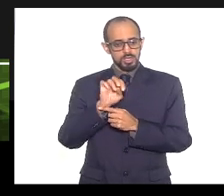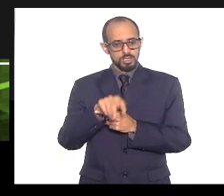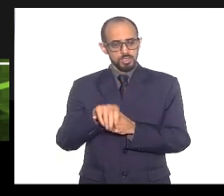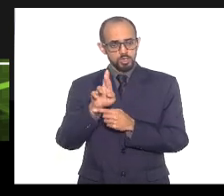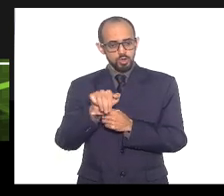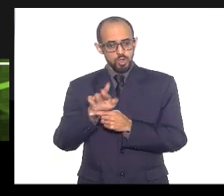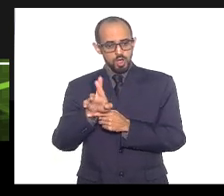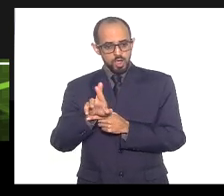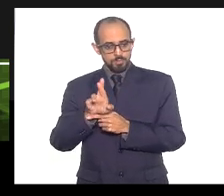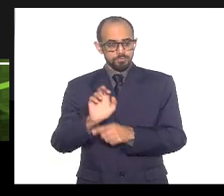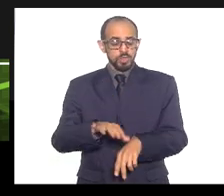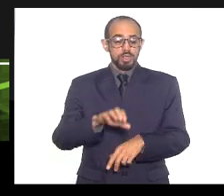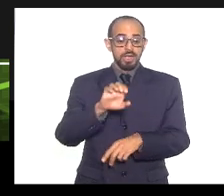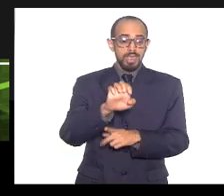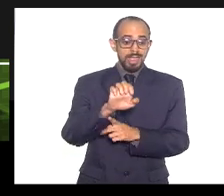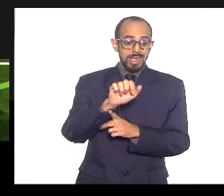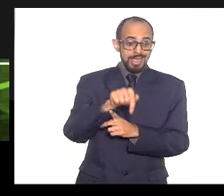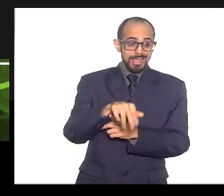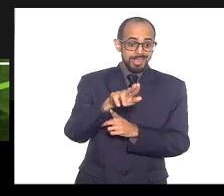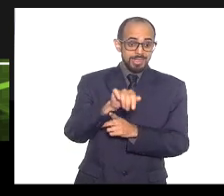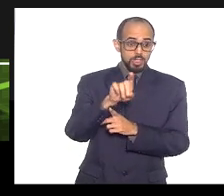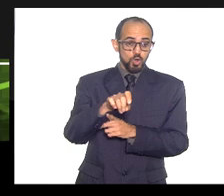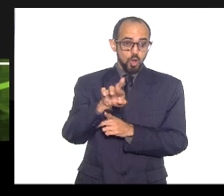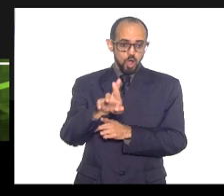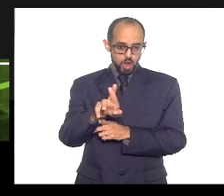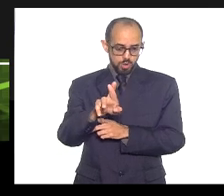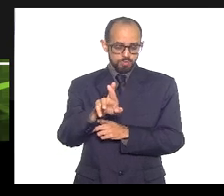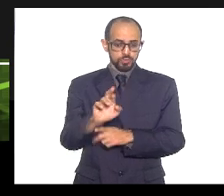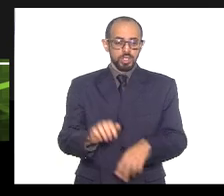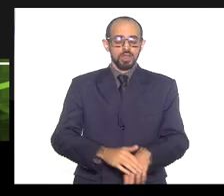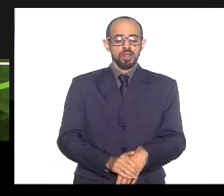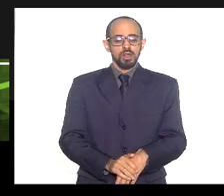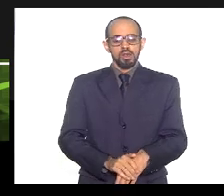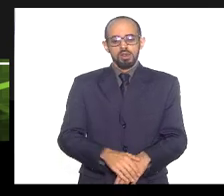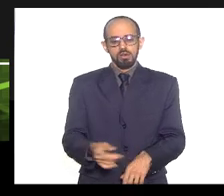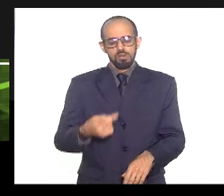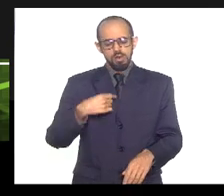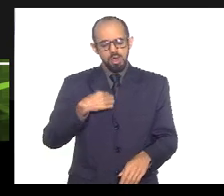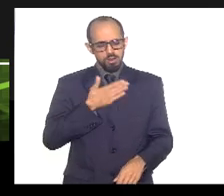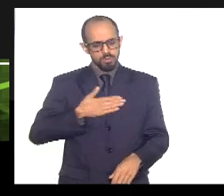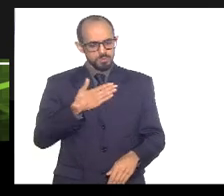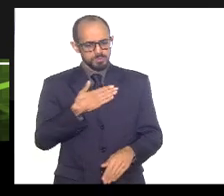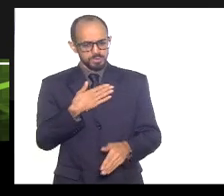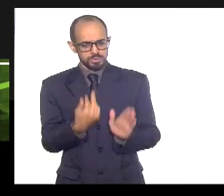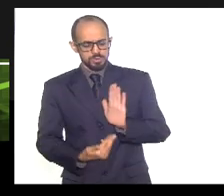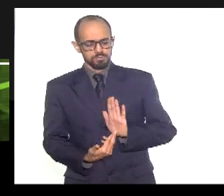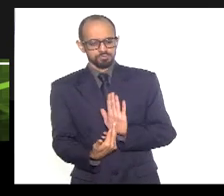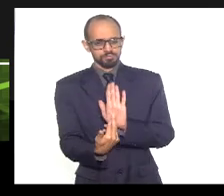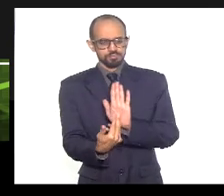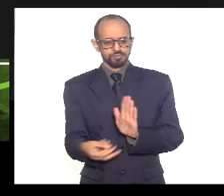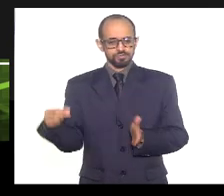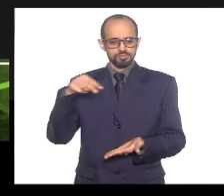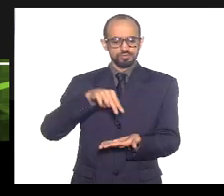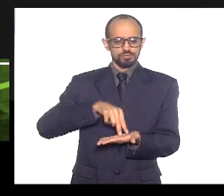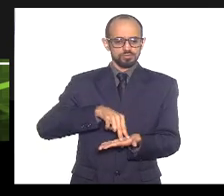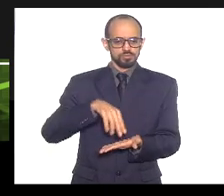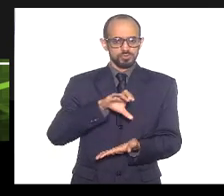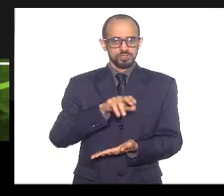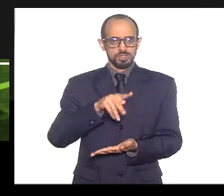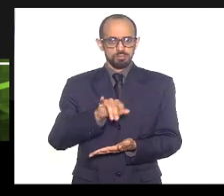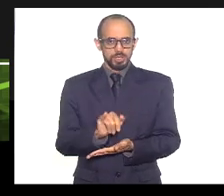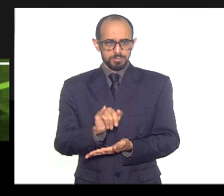dessa sessão dessa comissão parlamentar representando a Equinor Brasil. Gostaria também de saudar o senhor deputado Luiz